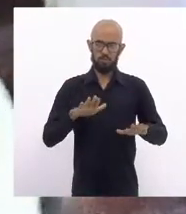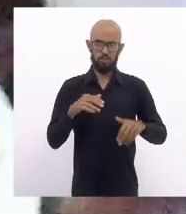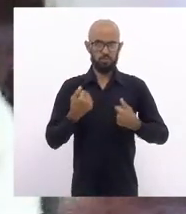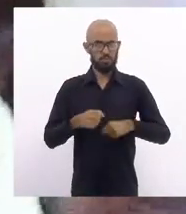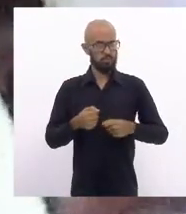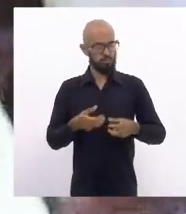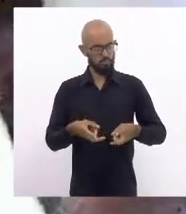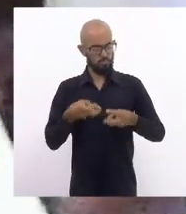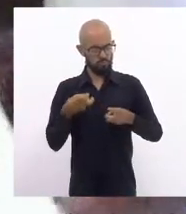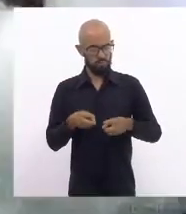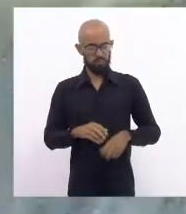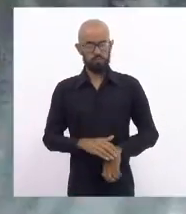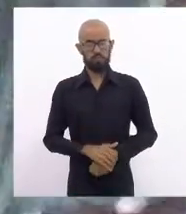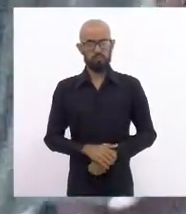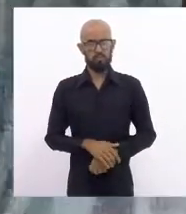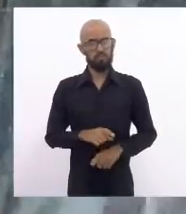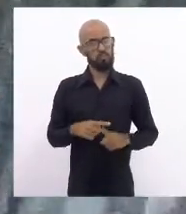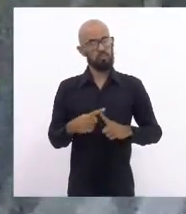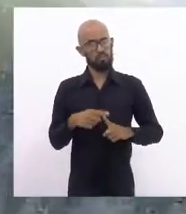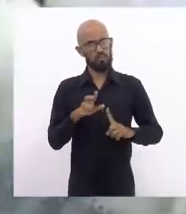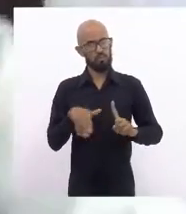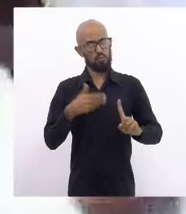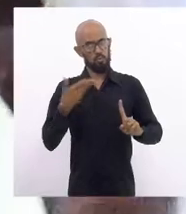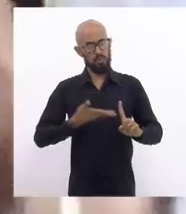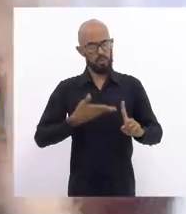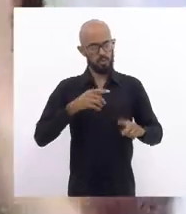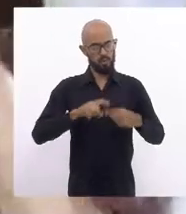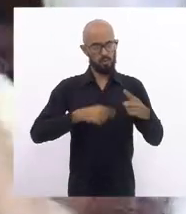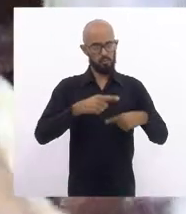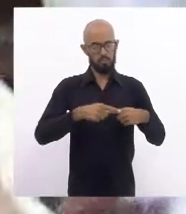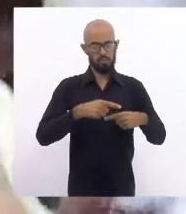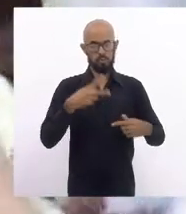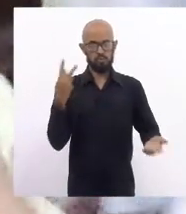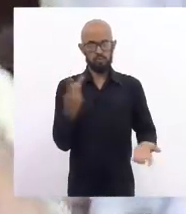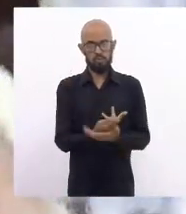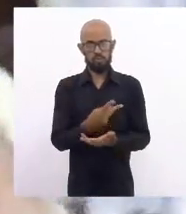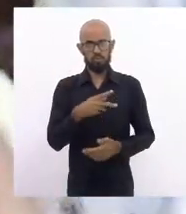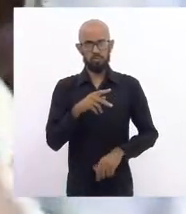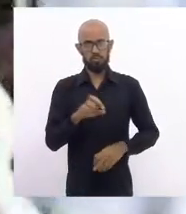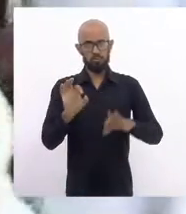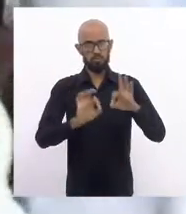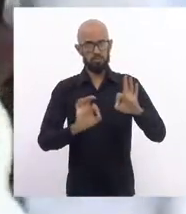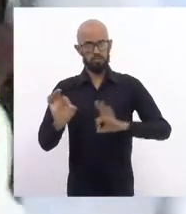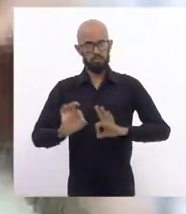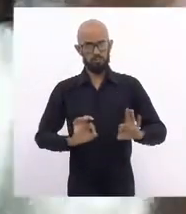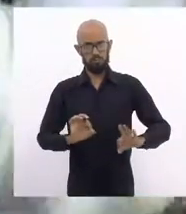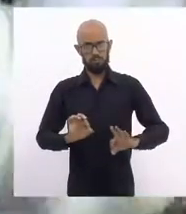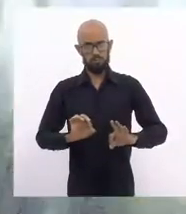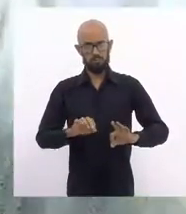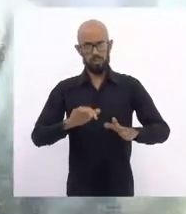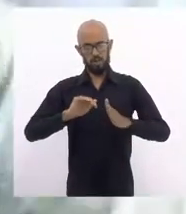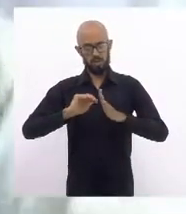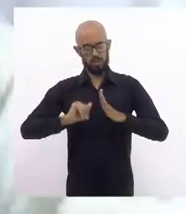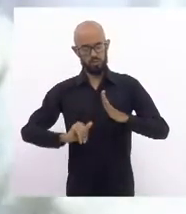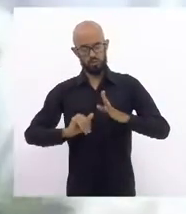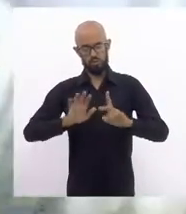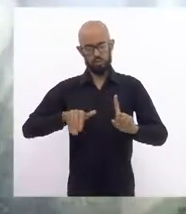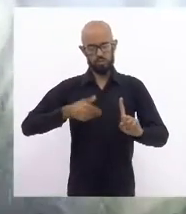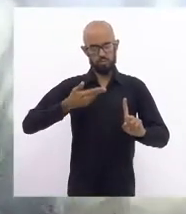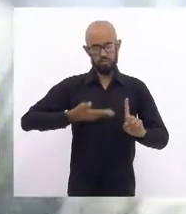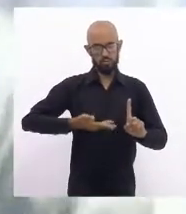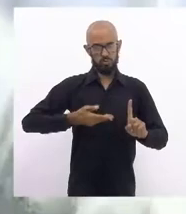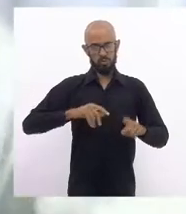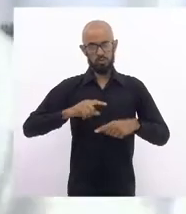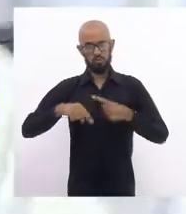o tombamento. Aí, daqui a pouco, vem um outro projeto para destombamento. Aí vem um outro projeto